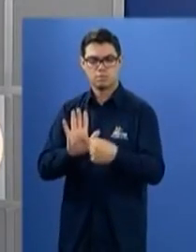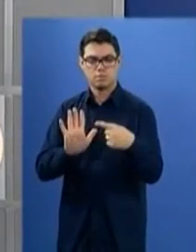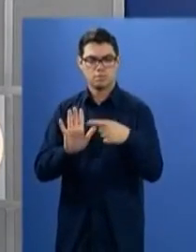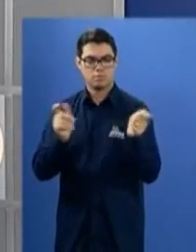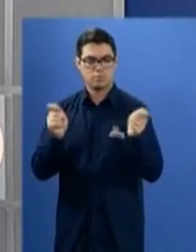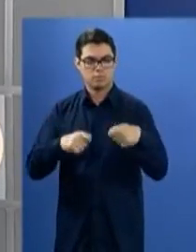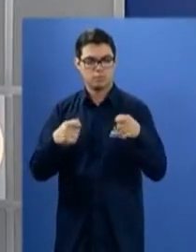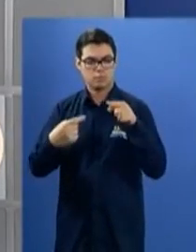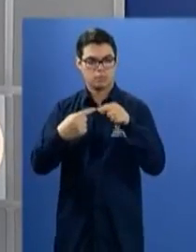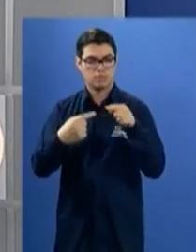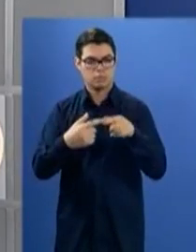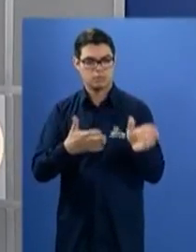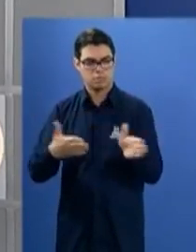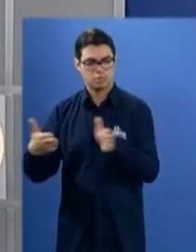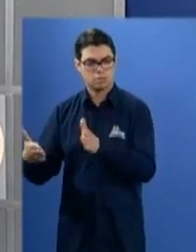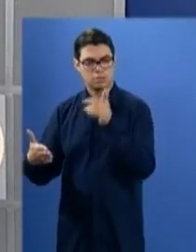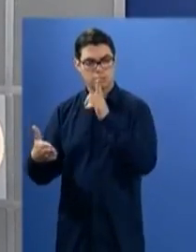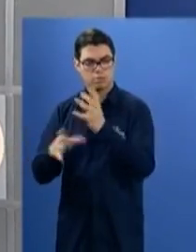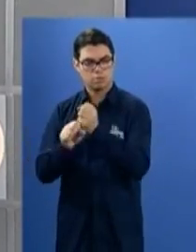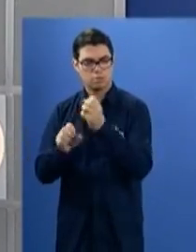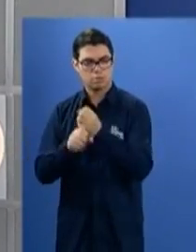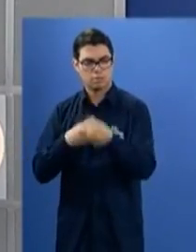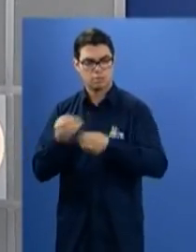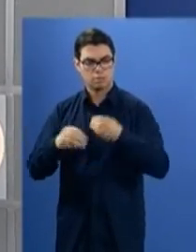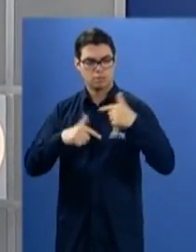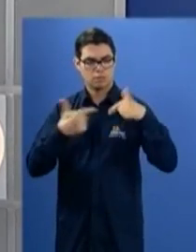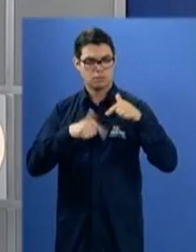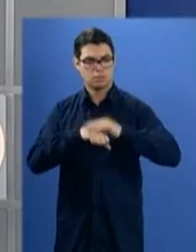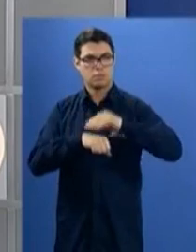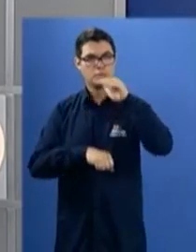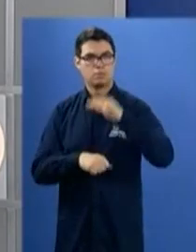no processo é que vai medir a produtividade.